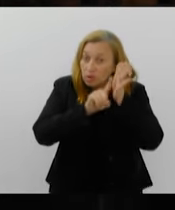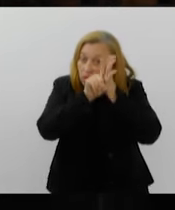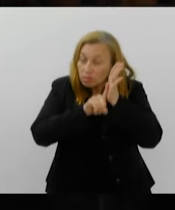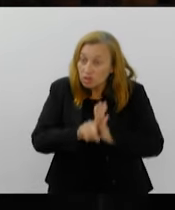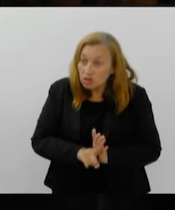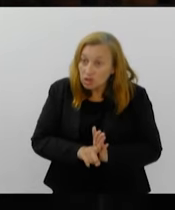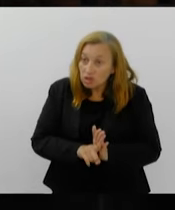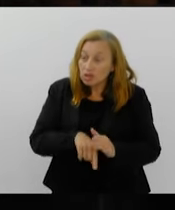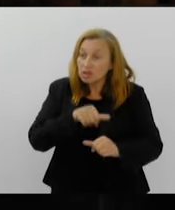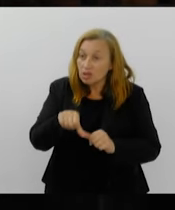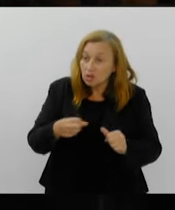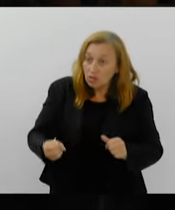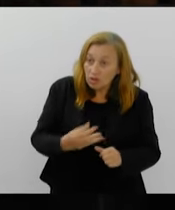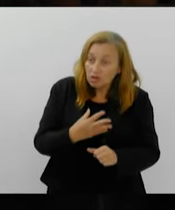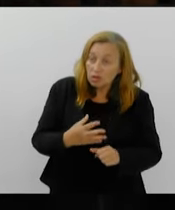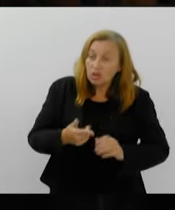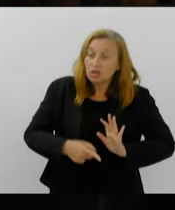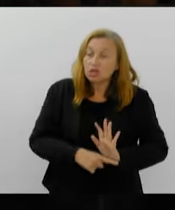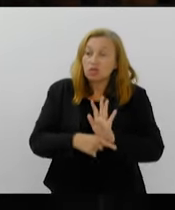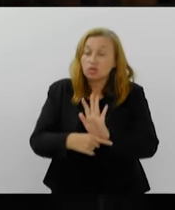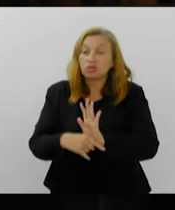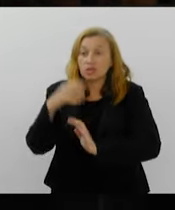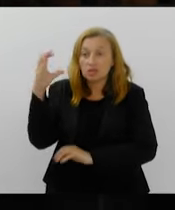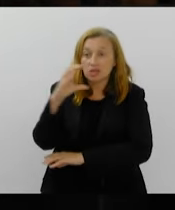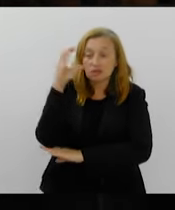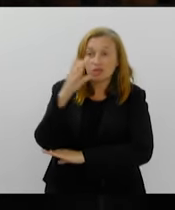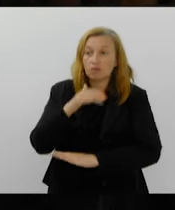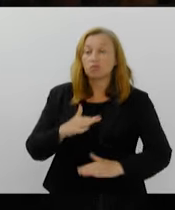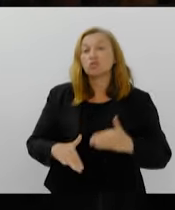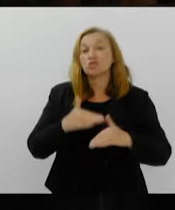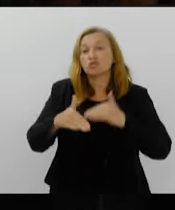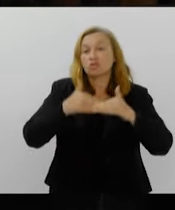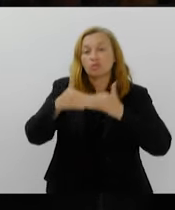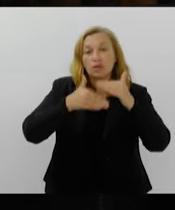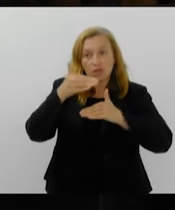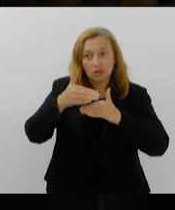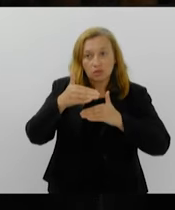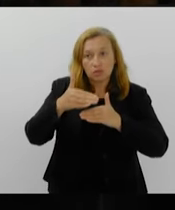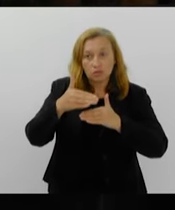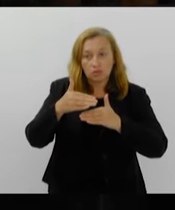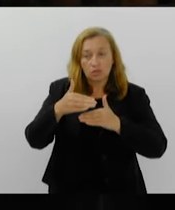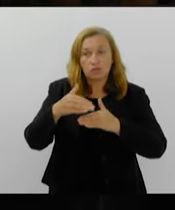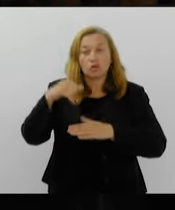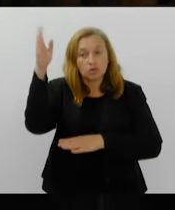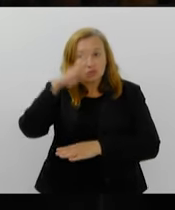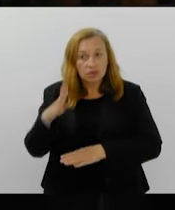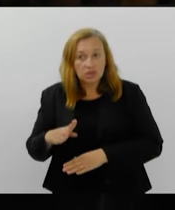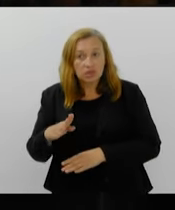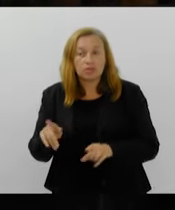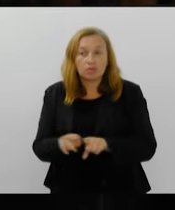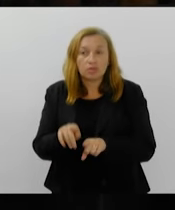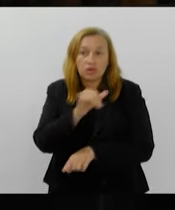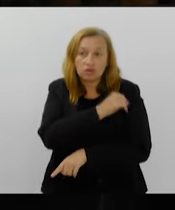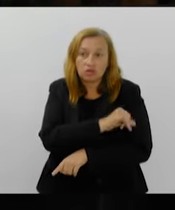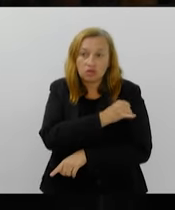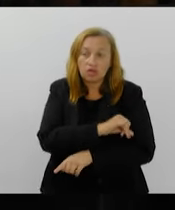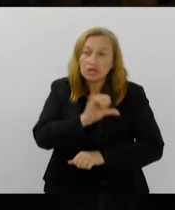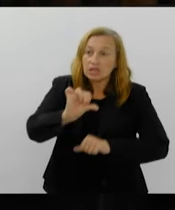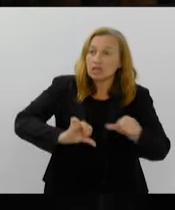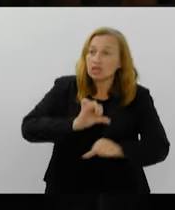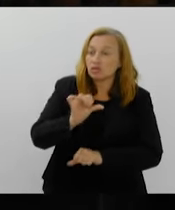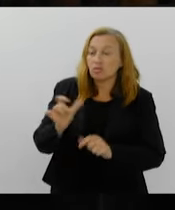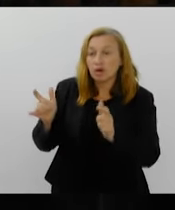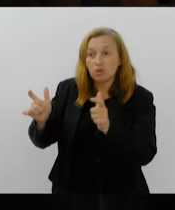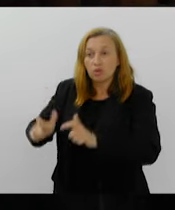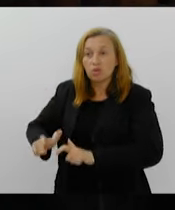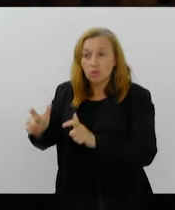inovação e de contribuição científica pro desenvolvimento eh do do Brasil e do Rio de Janeiro e transformaram aquele